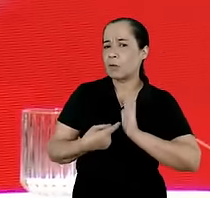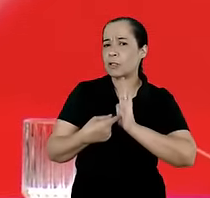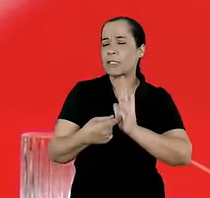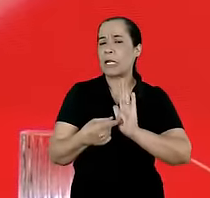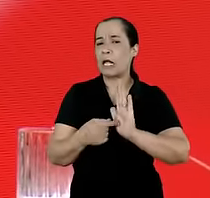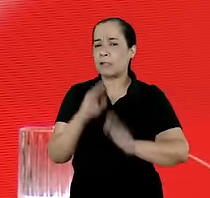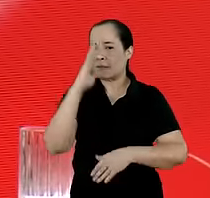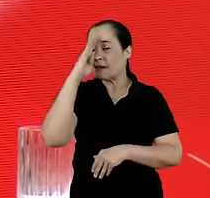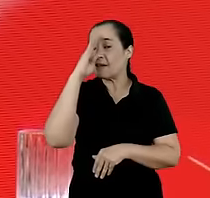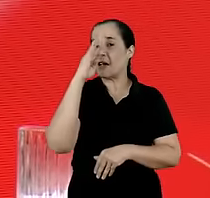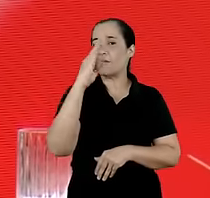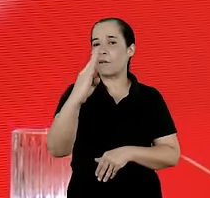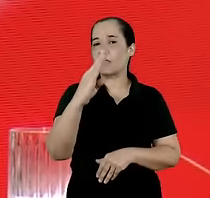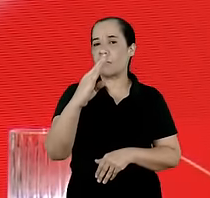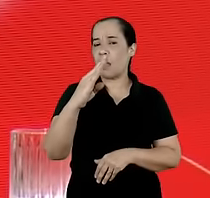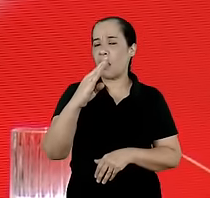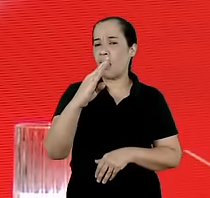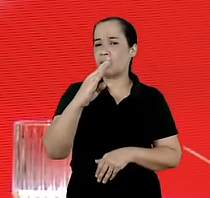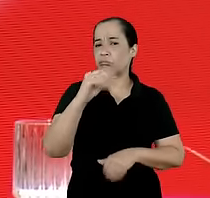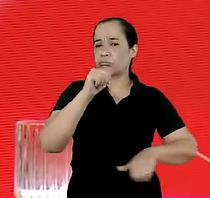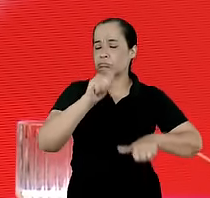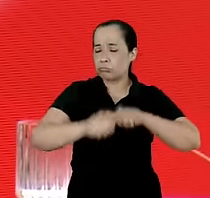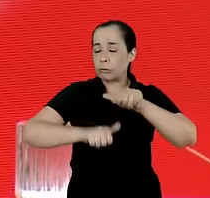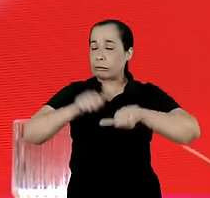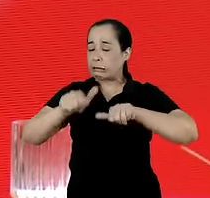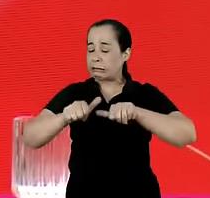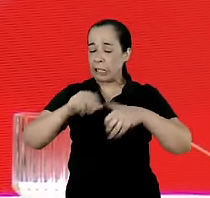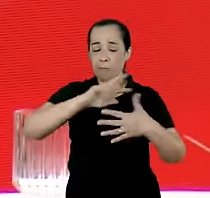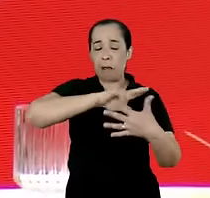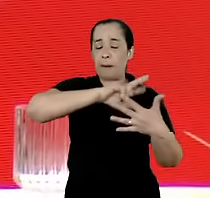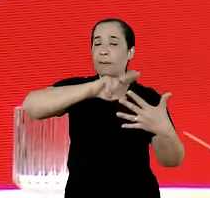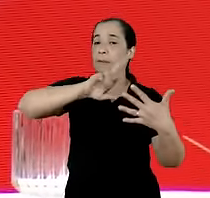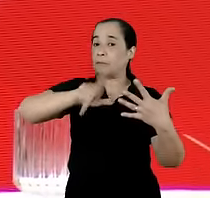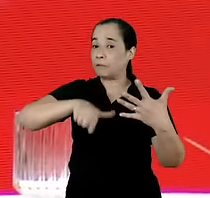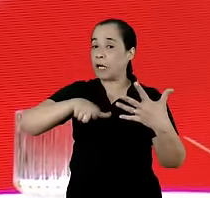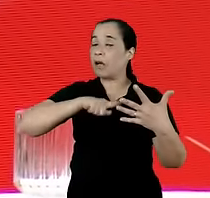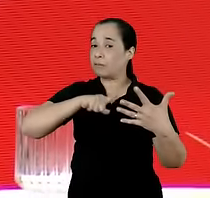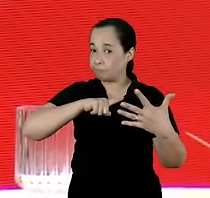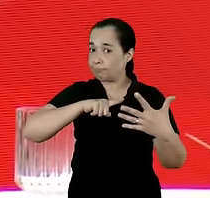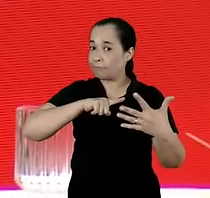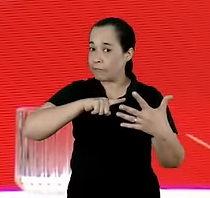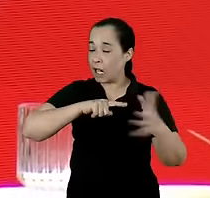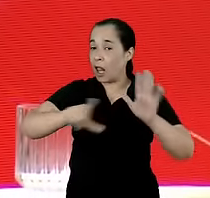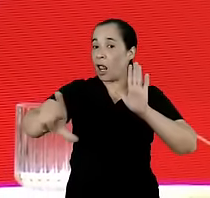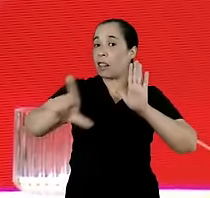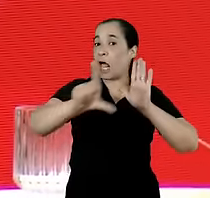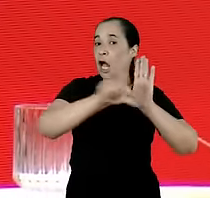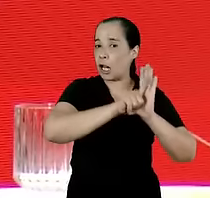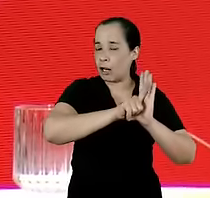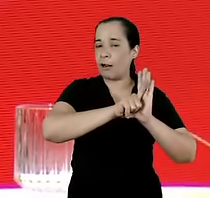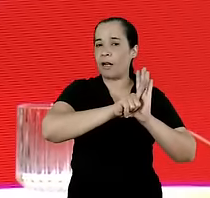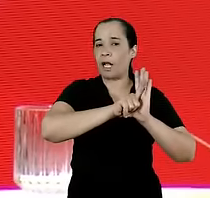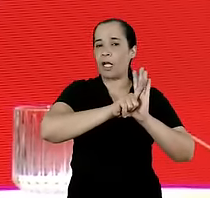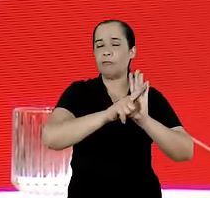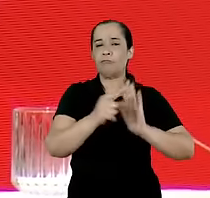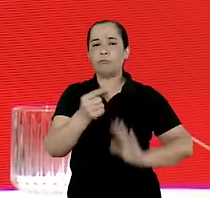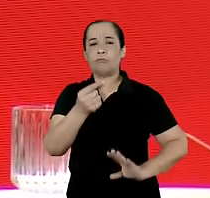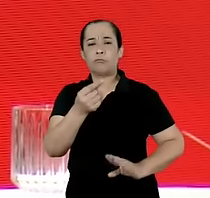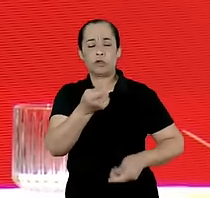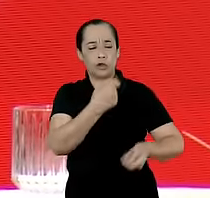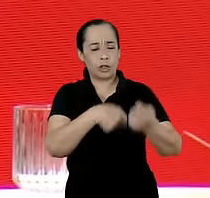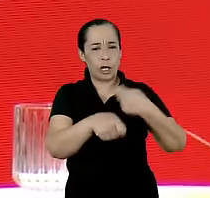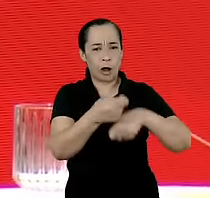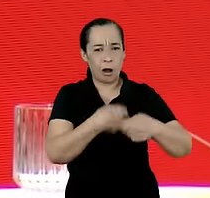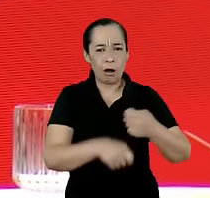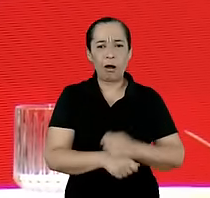principais mudanças que são muitas recentes eh na legislação no mercado de capitais inovações que